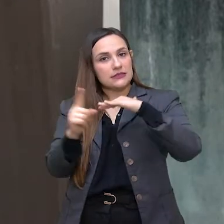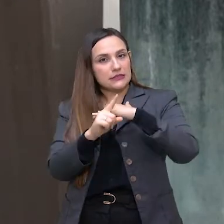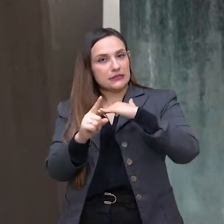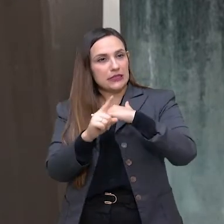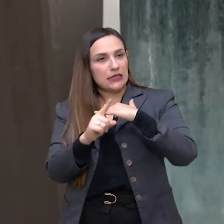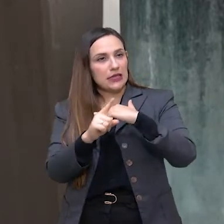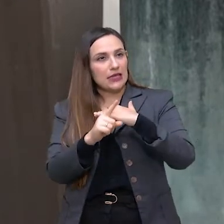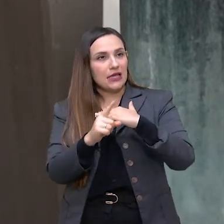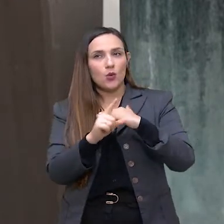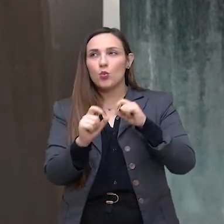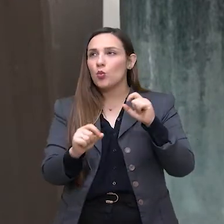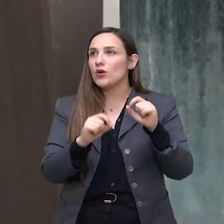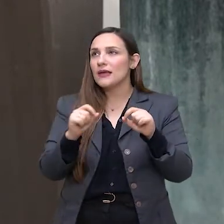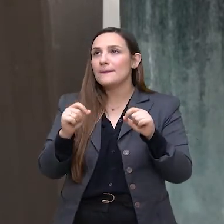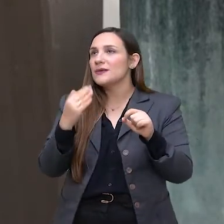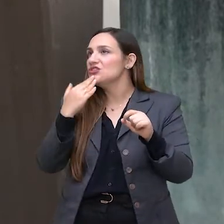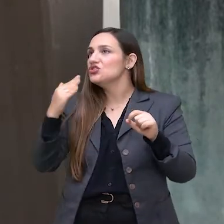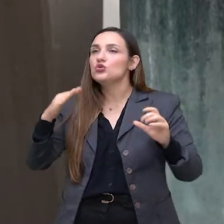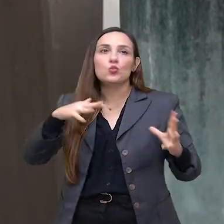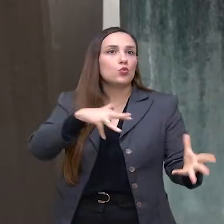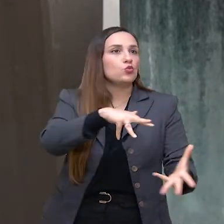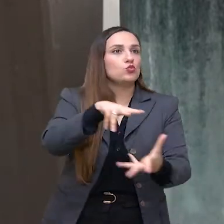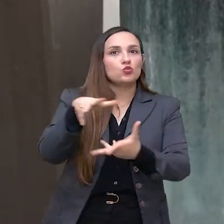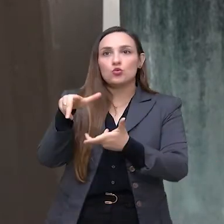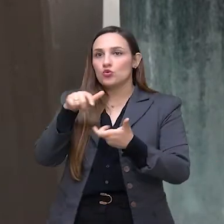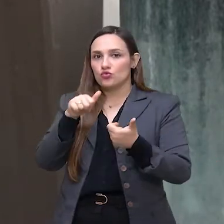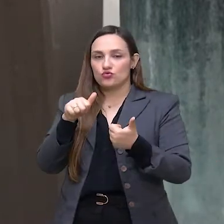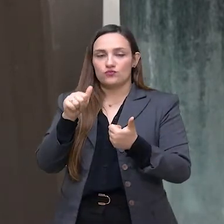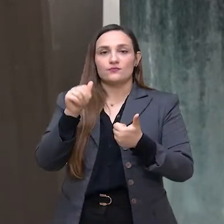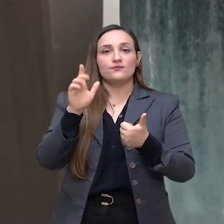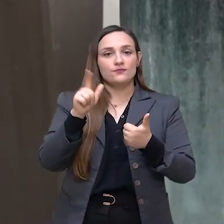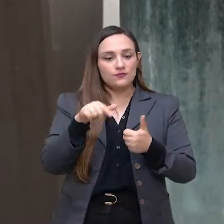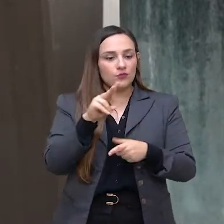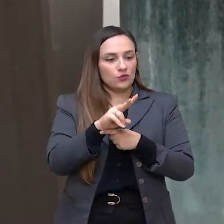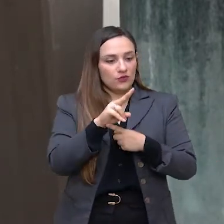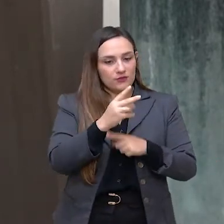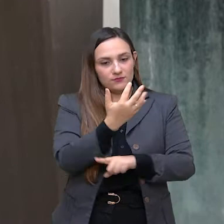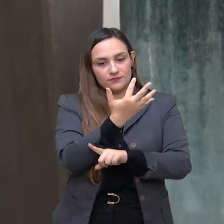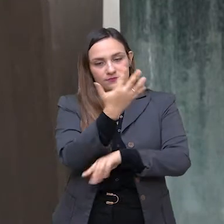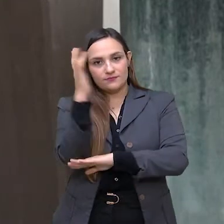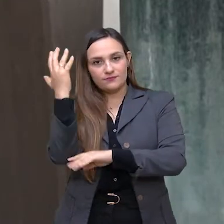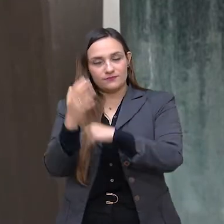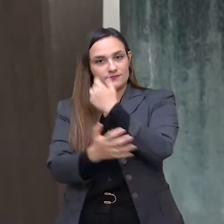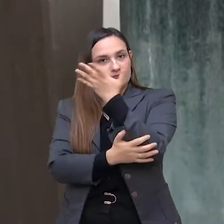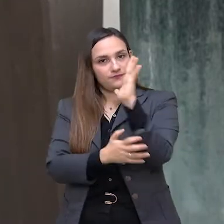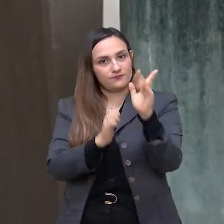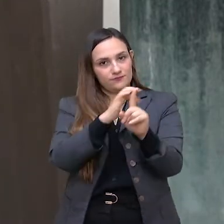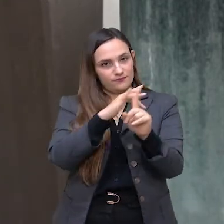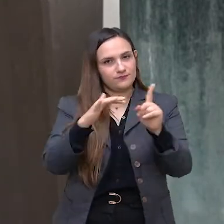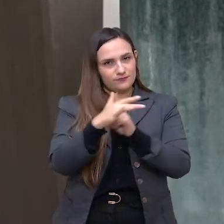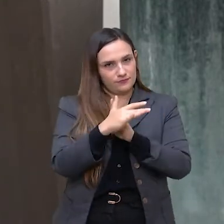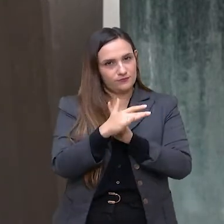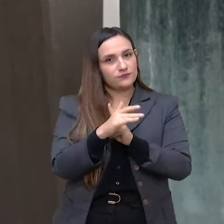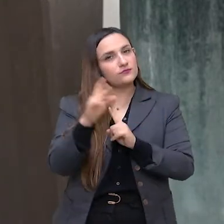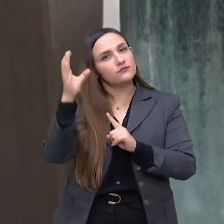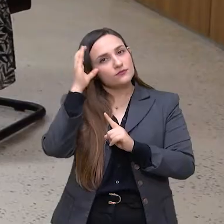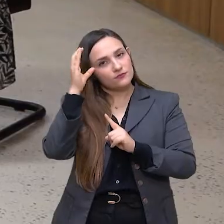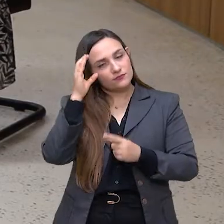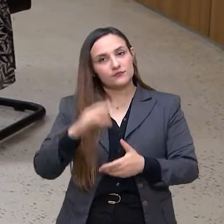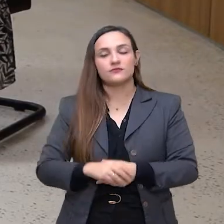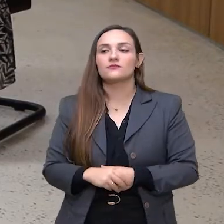uma demanda mundial, proteger o meio ambiente com ações administrativas mais